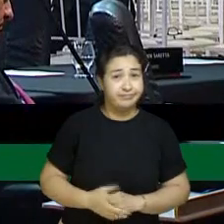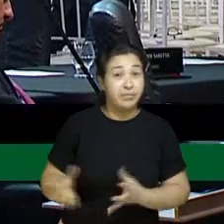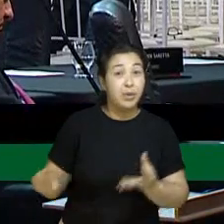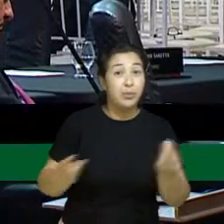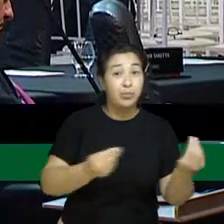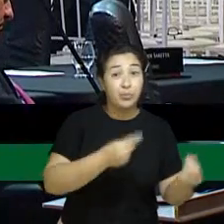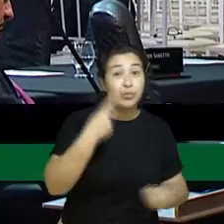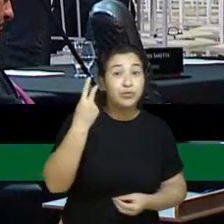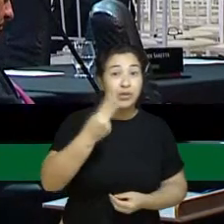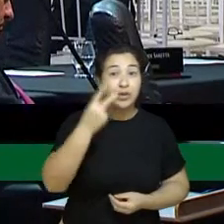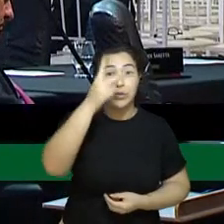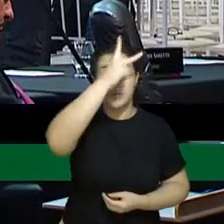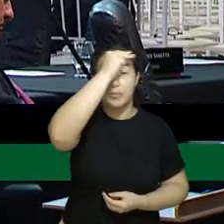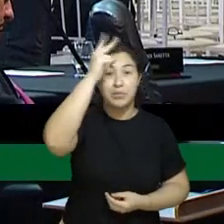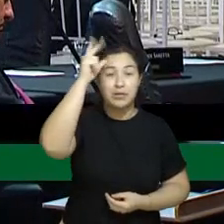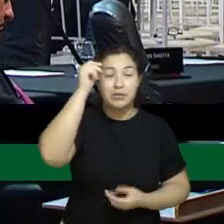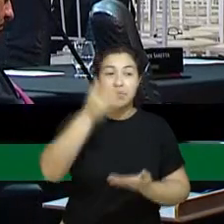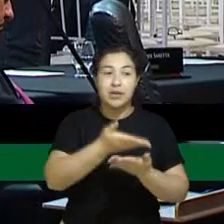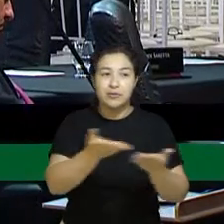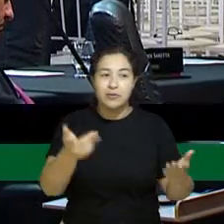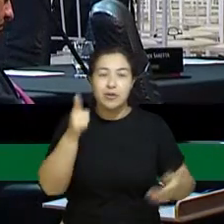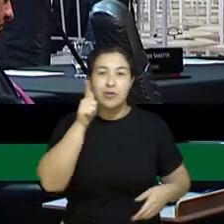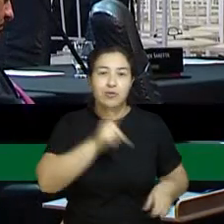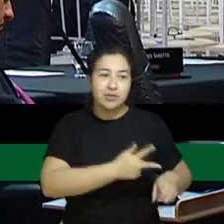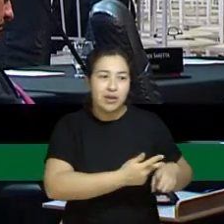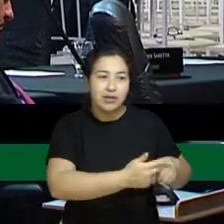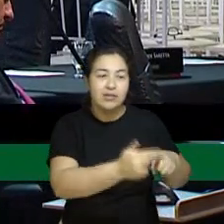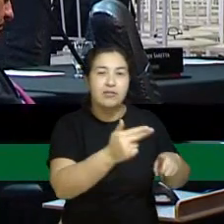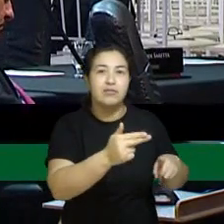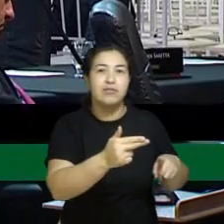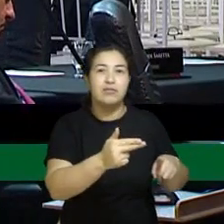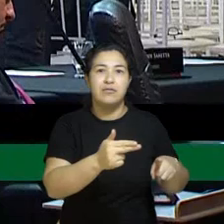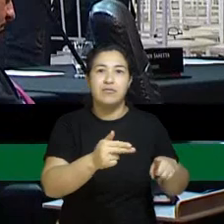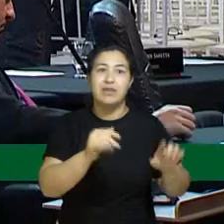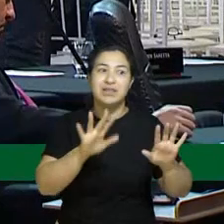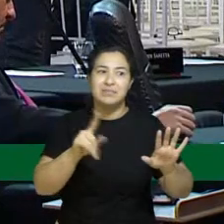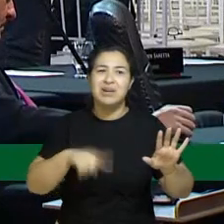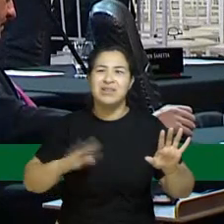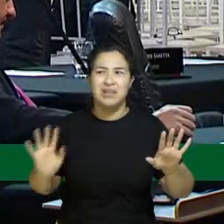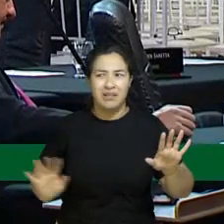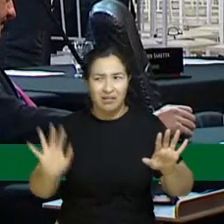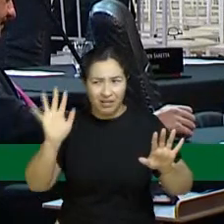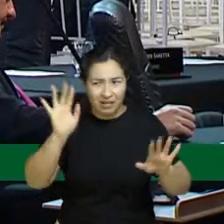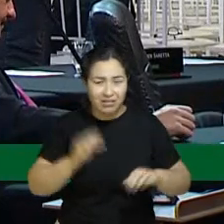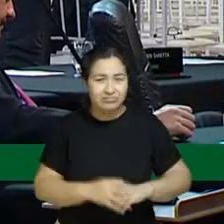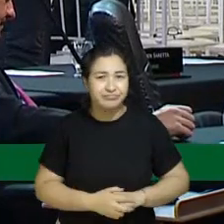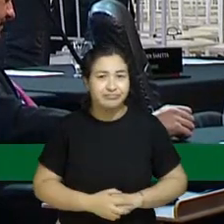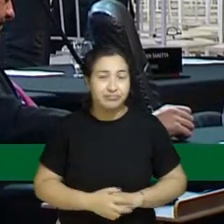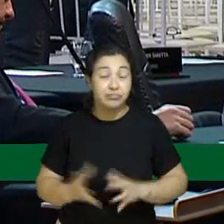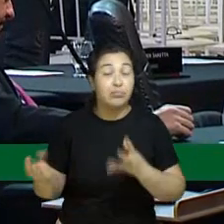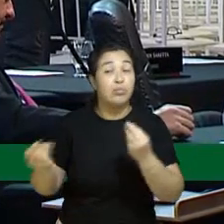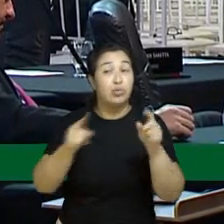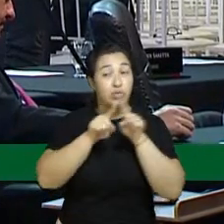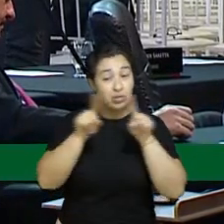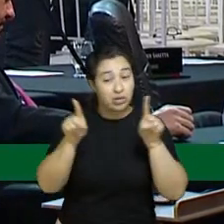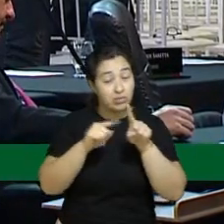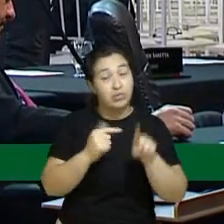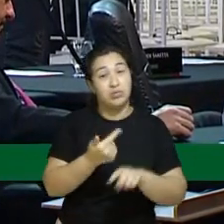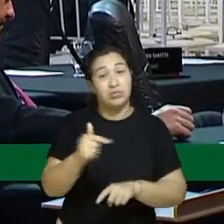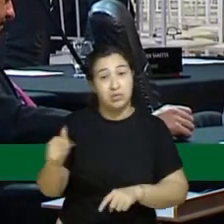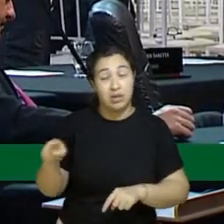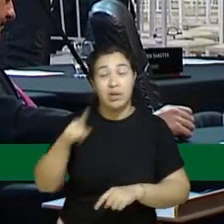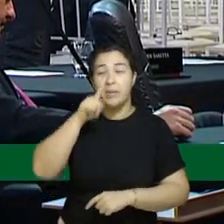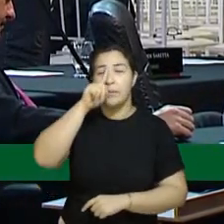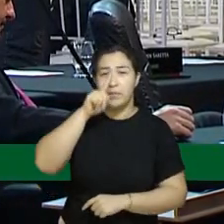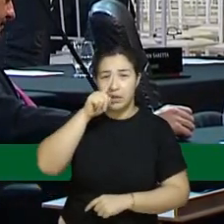dinheiro daquela empresa, saiu muito caro, presidente. Por isso que ninguém nunca reclamou daquilo. E era perigoso, e quem usava aquele lugar sabe